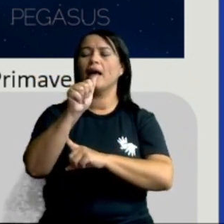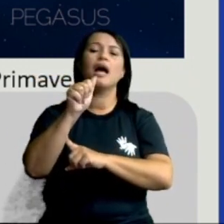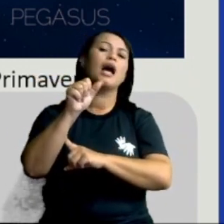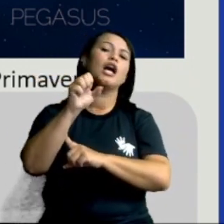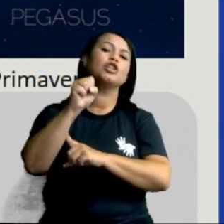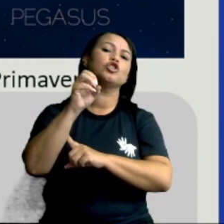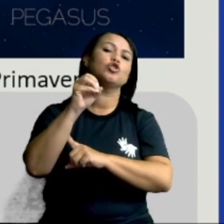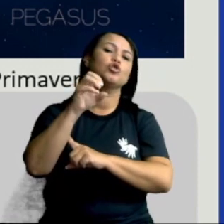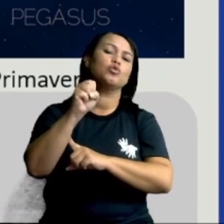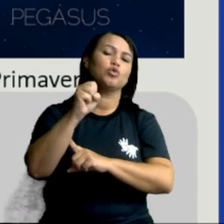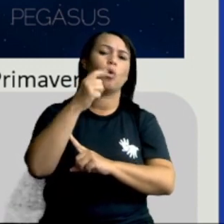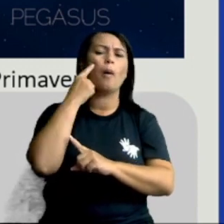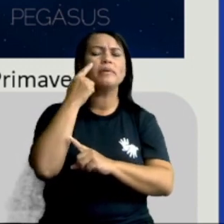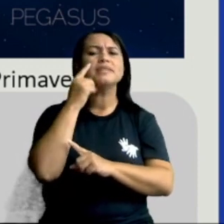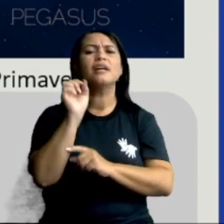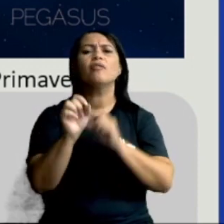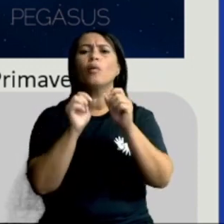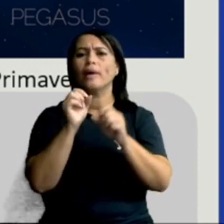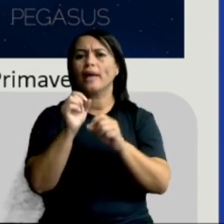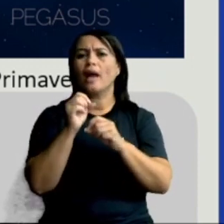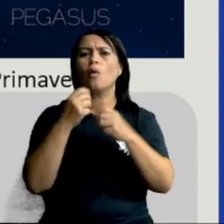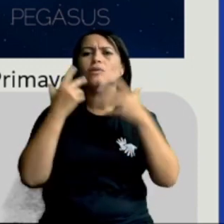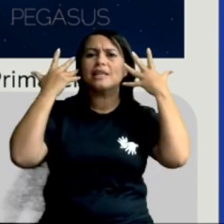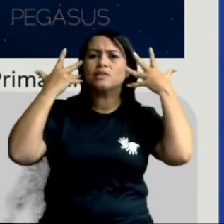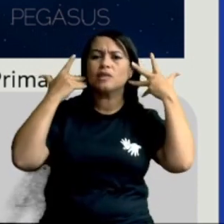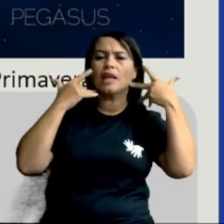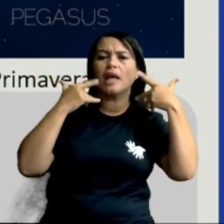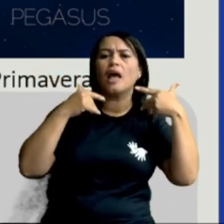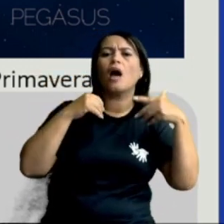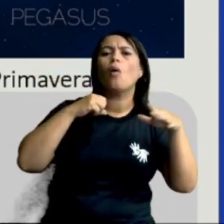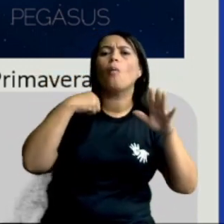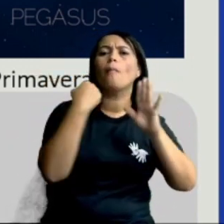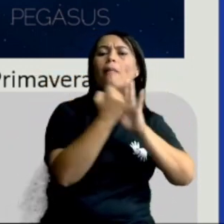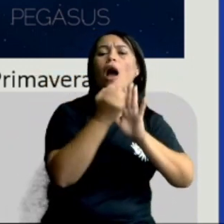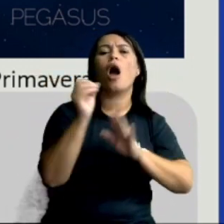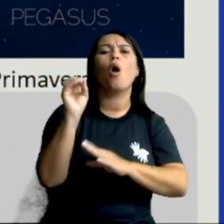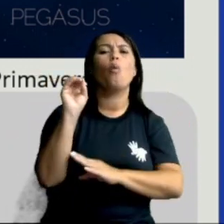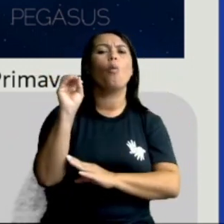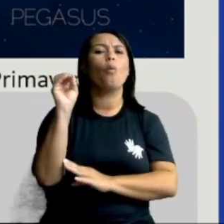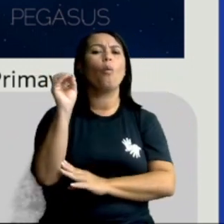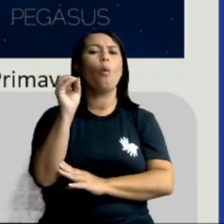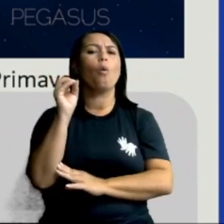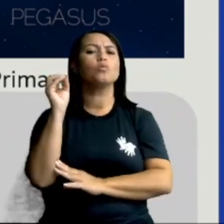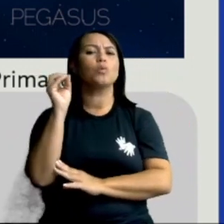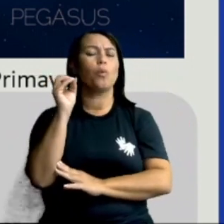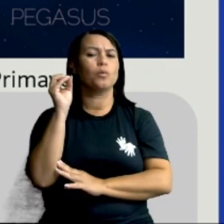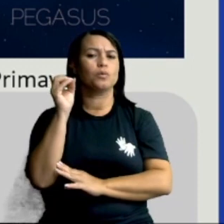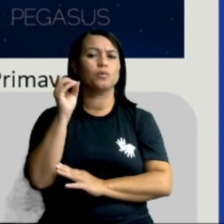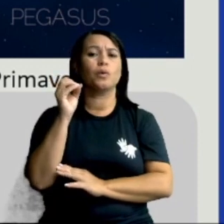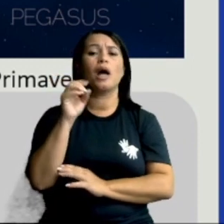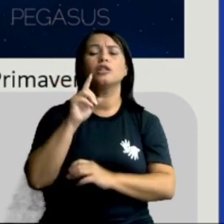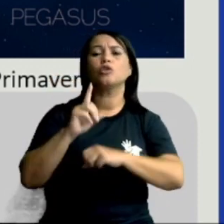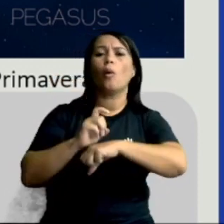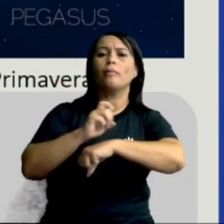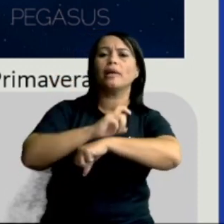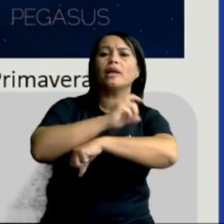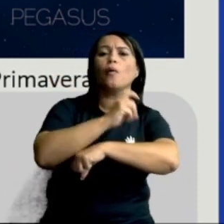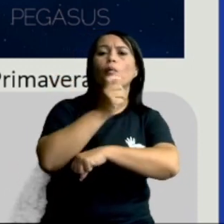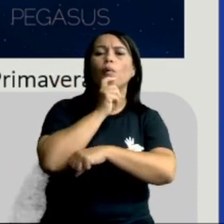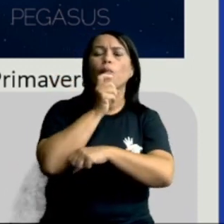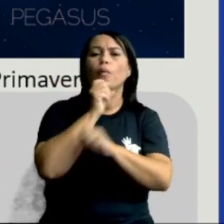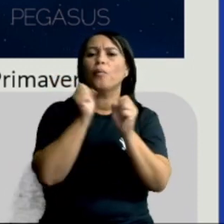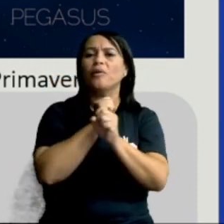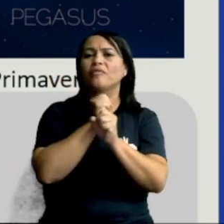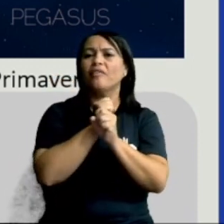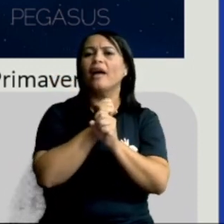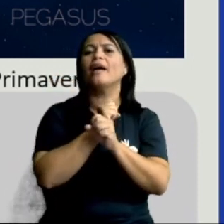de Leão, ela marca o outono. A de Escorpião marca o inverno e a de Pégasus marca